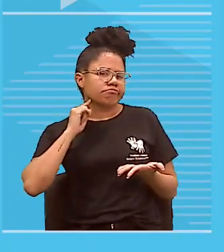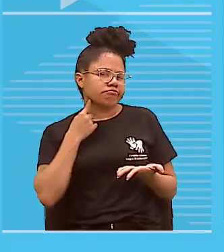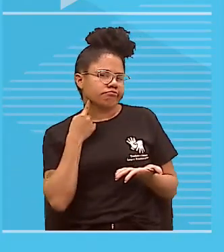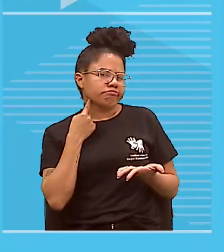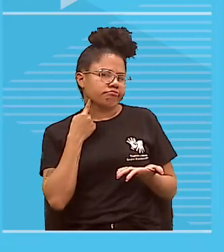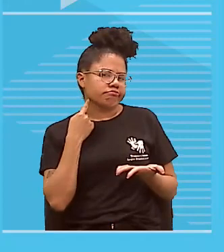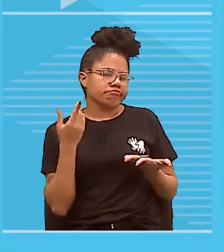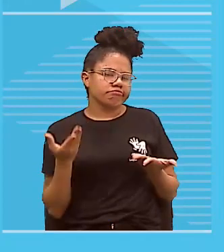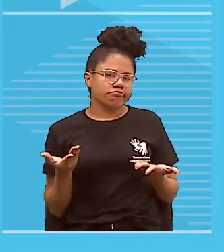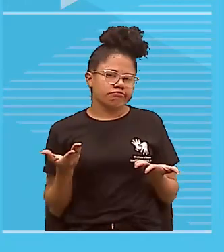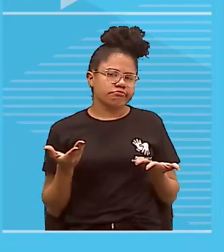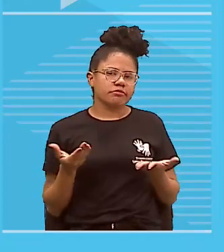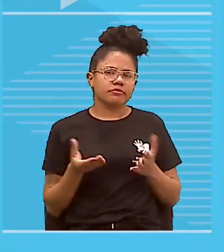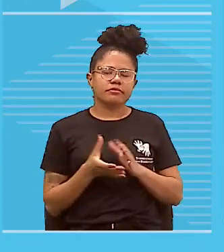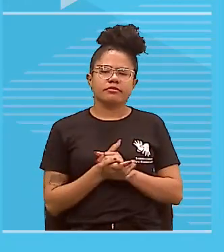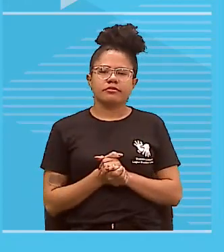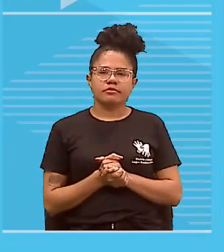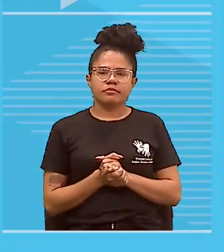poluição?